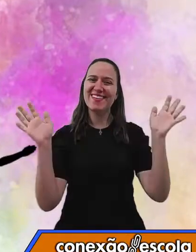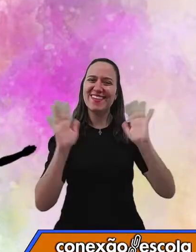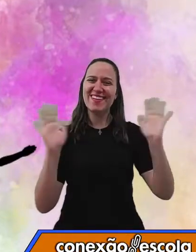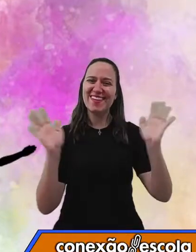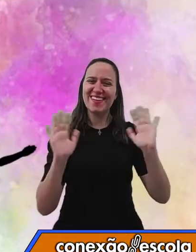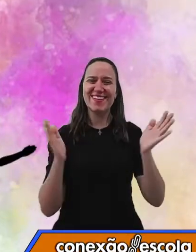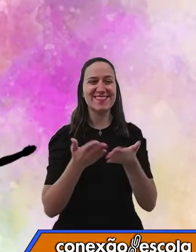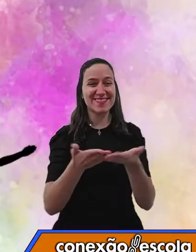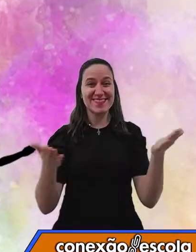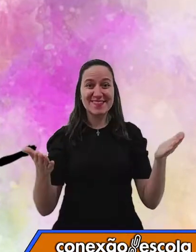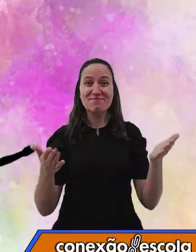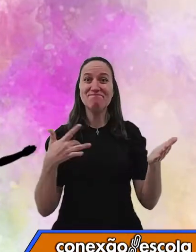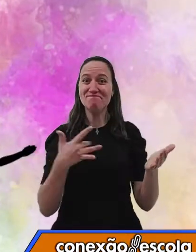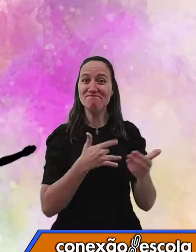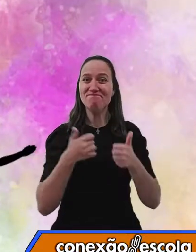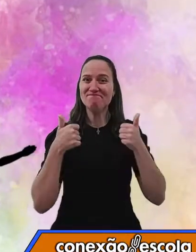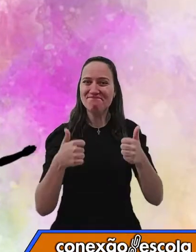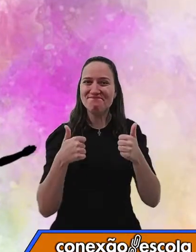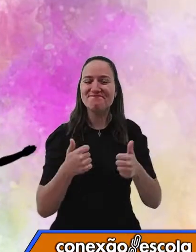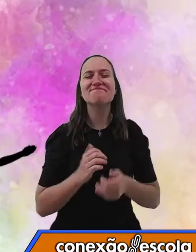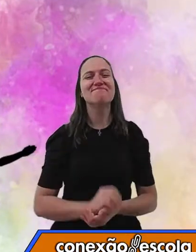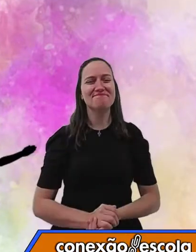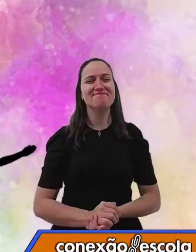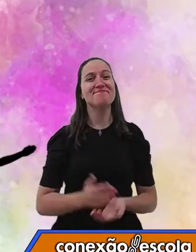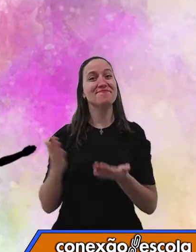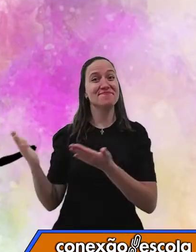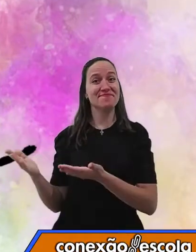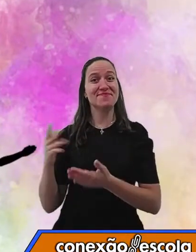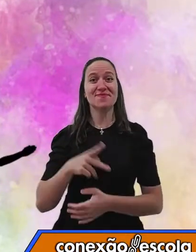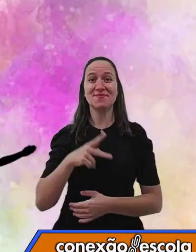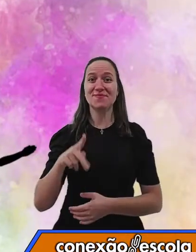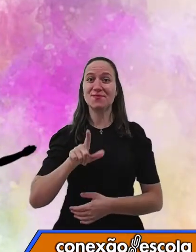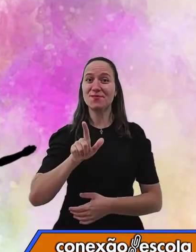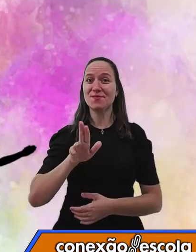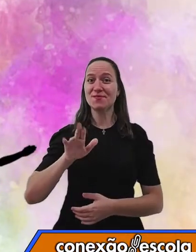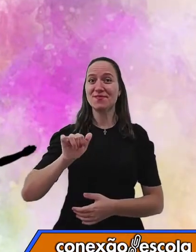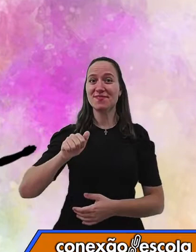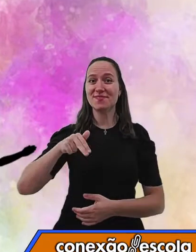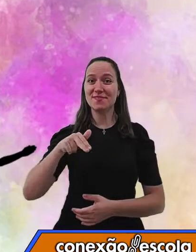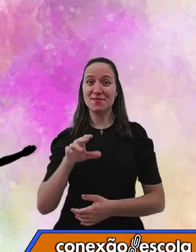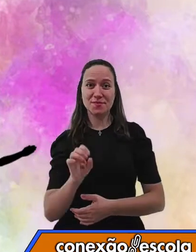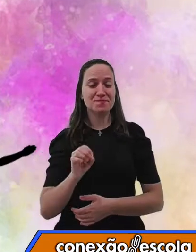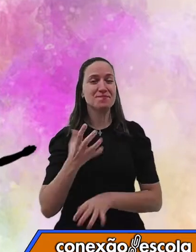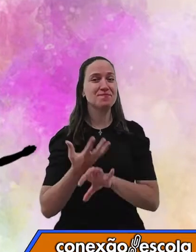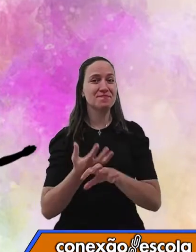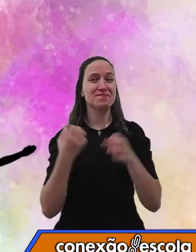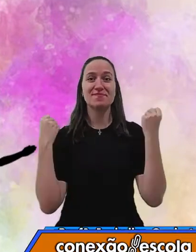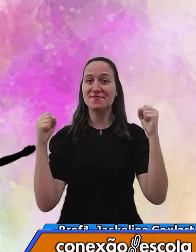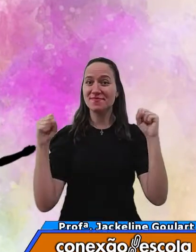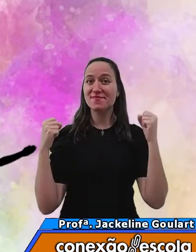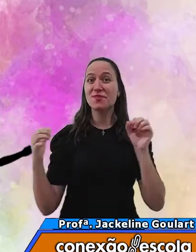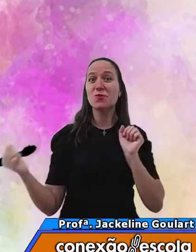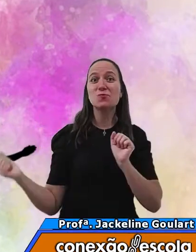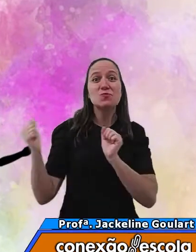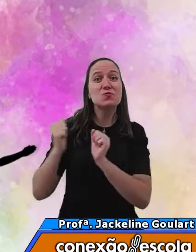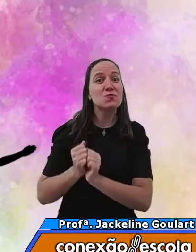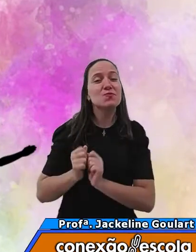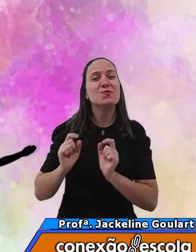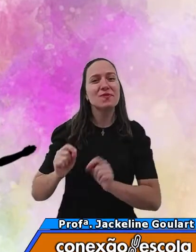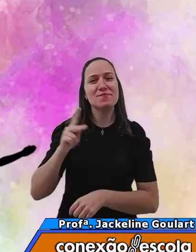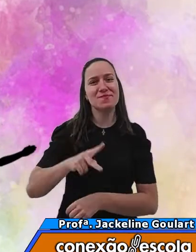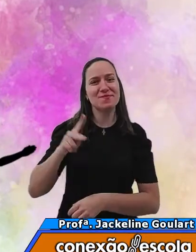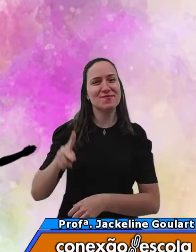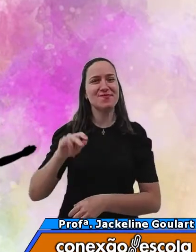Olá, pessoal! Tudo bem com vocês? Eu sou o professor Luciano, professor de Educação Física. E aqui do meu lado está a